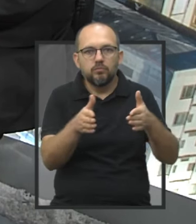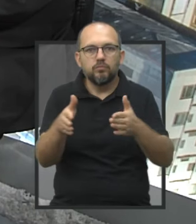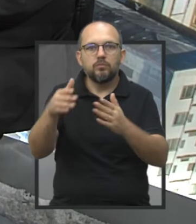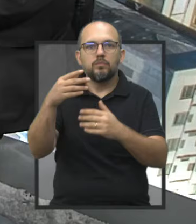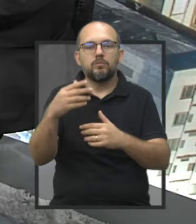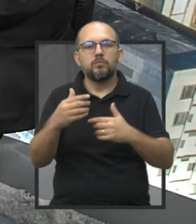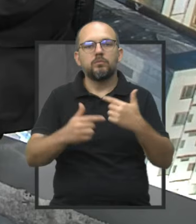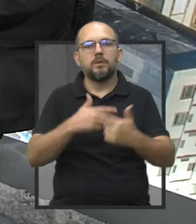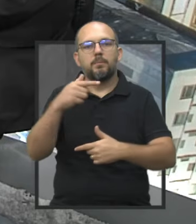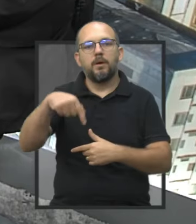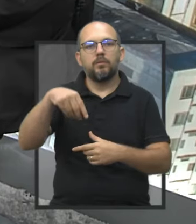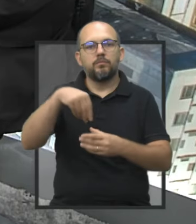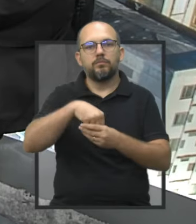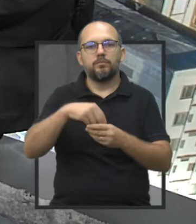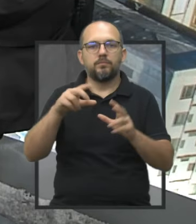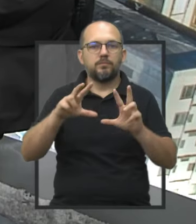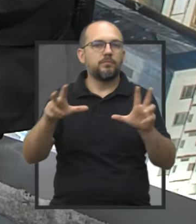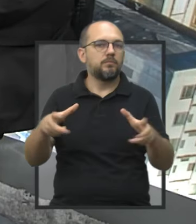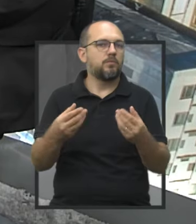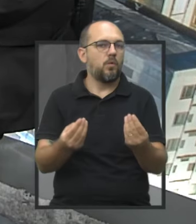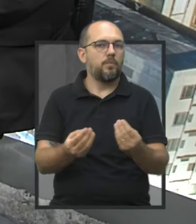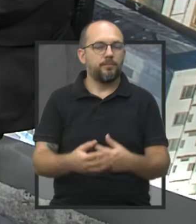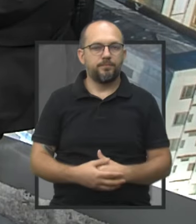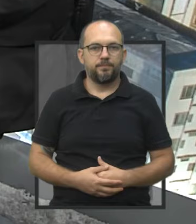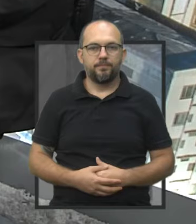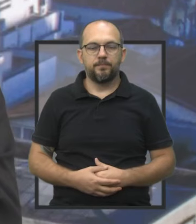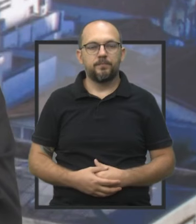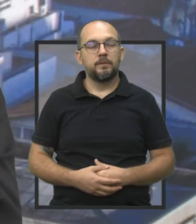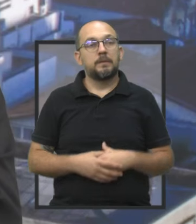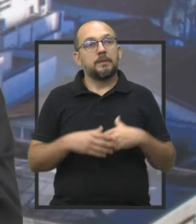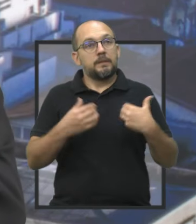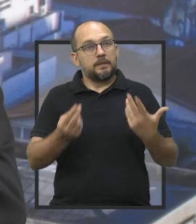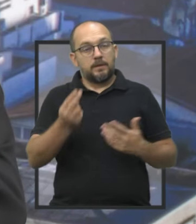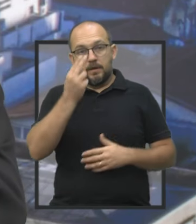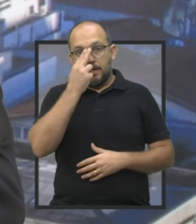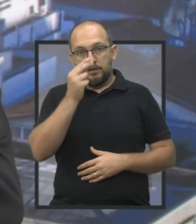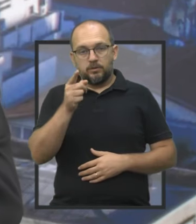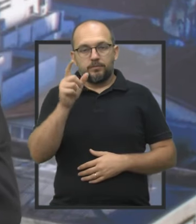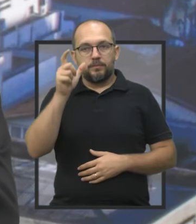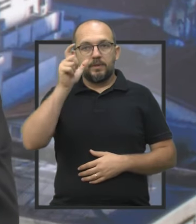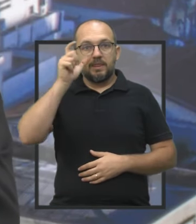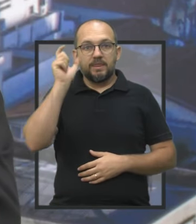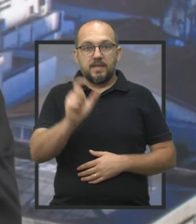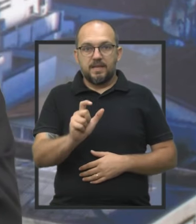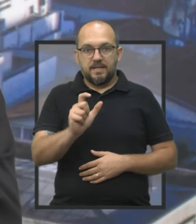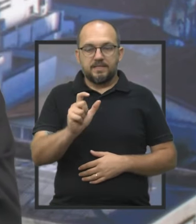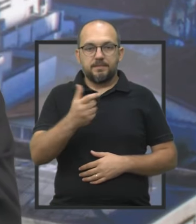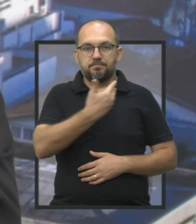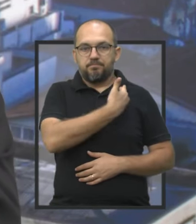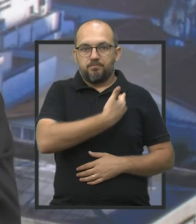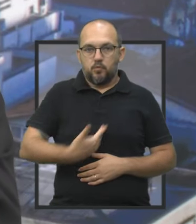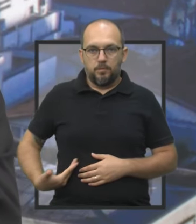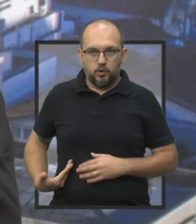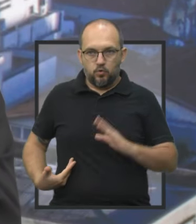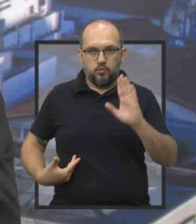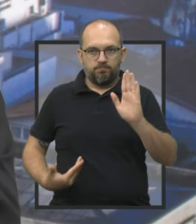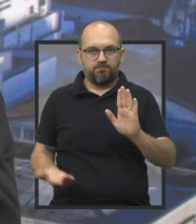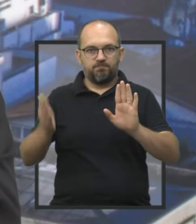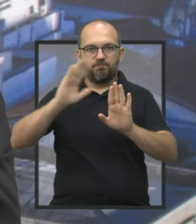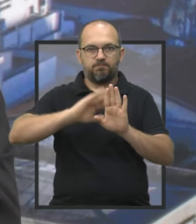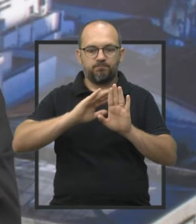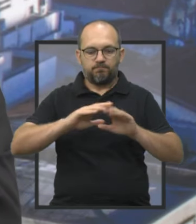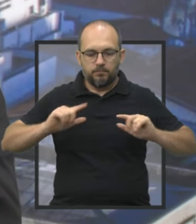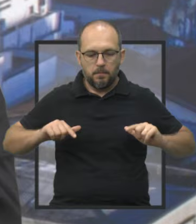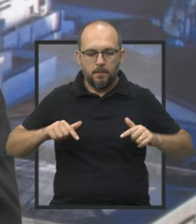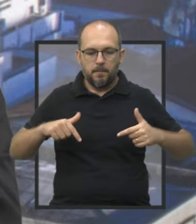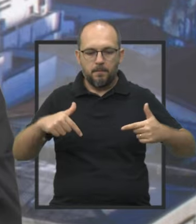dos trabalhos aqui na casa? Ângelo, acho que ter o interesse público como pano de fundo nas